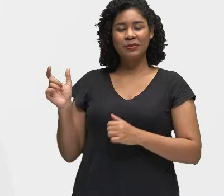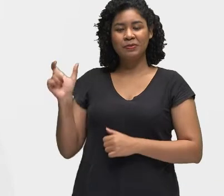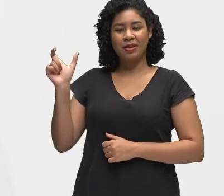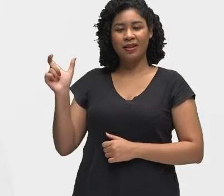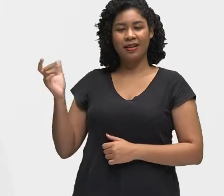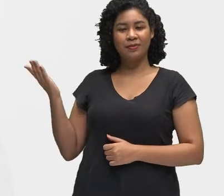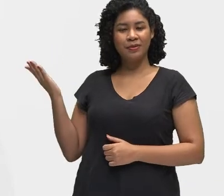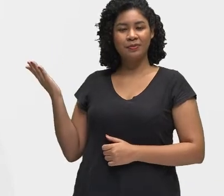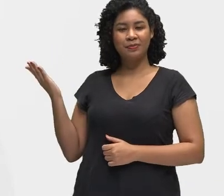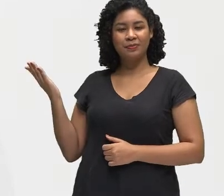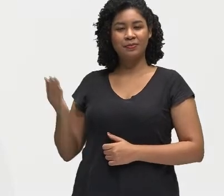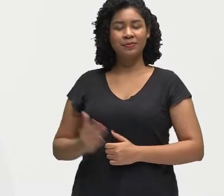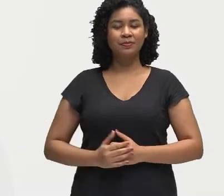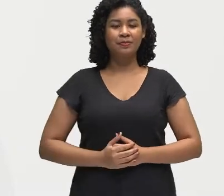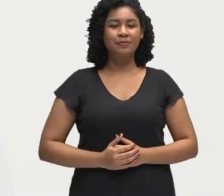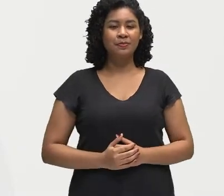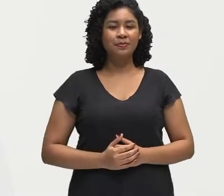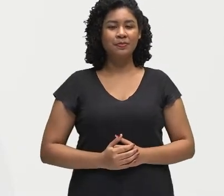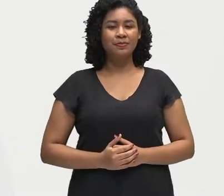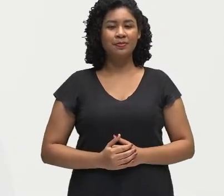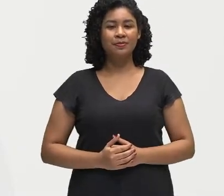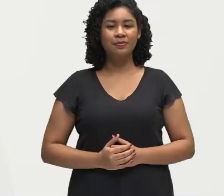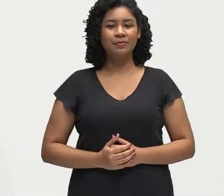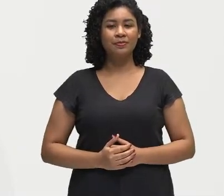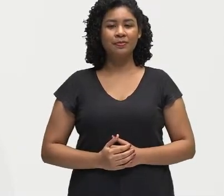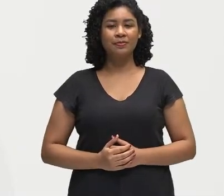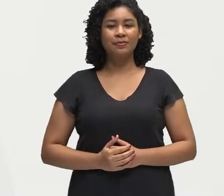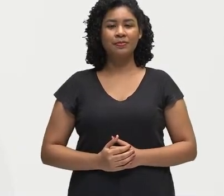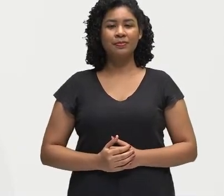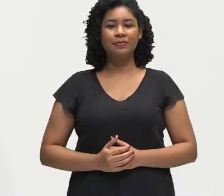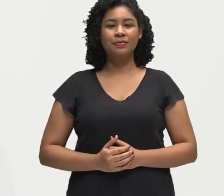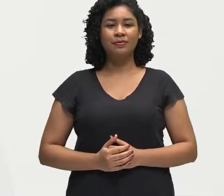They bought. They bought.